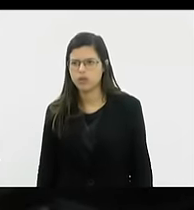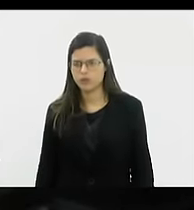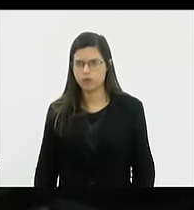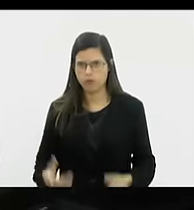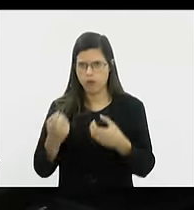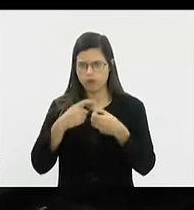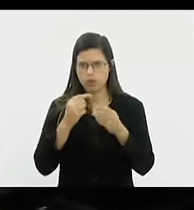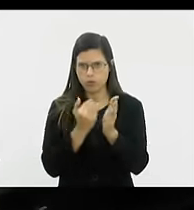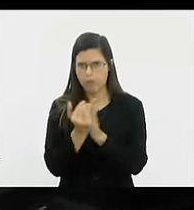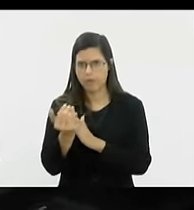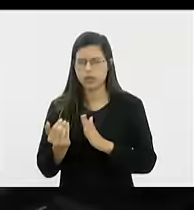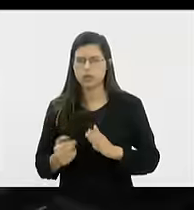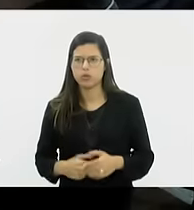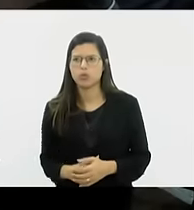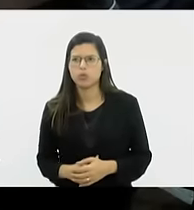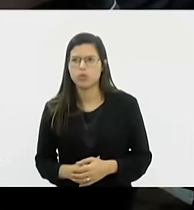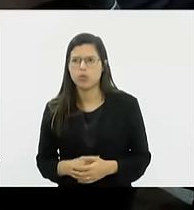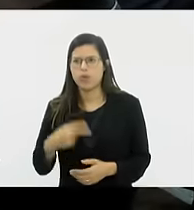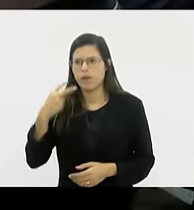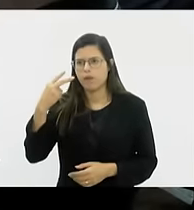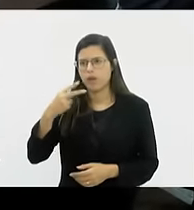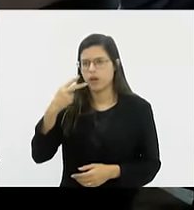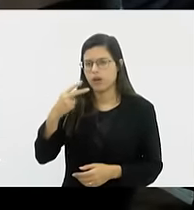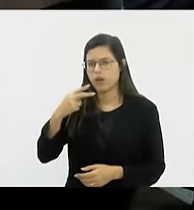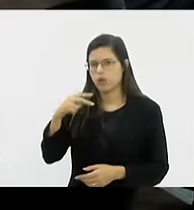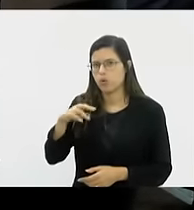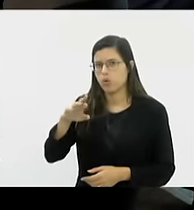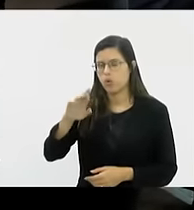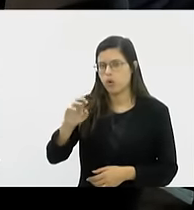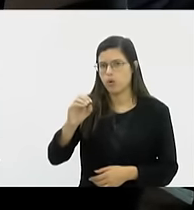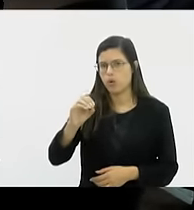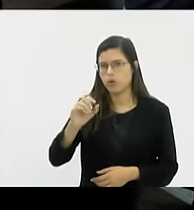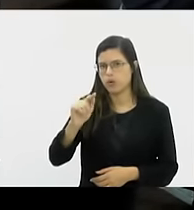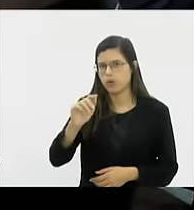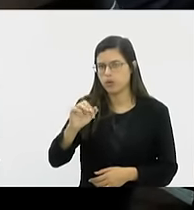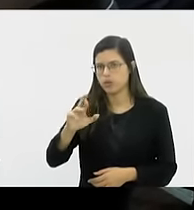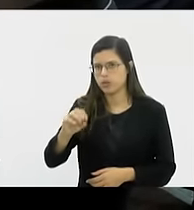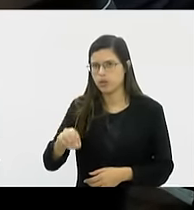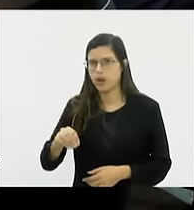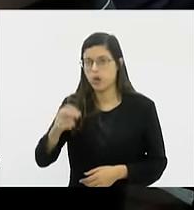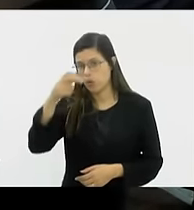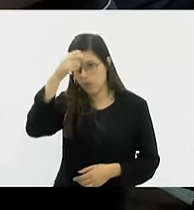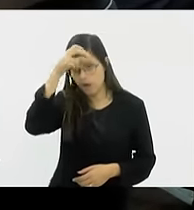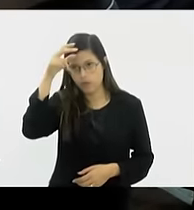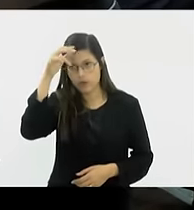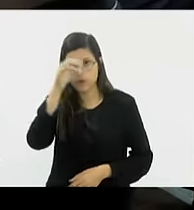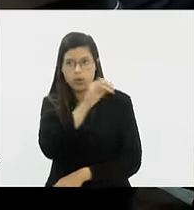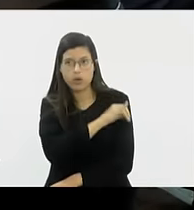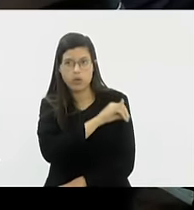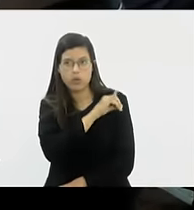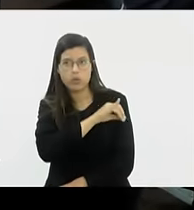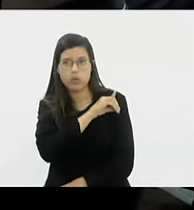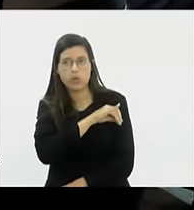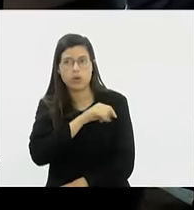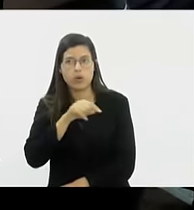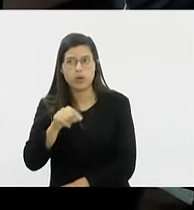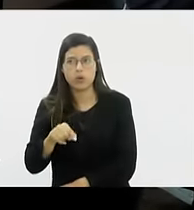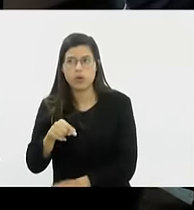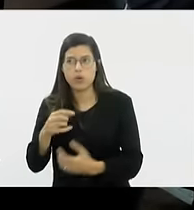voltar do início. Me dirijo ao vereador Rogério Amorim, que está aqui conosco. Prefeitura do Rio, e a viatura que vai, ela